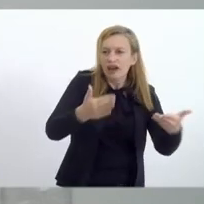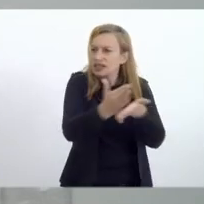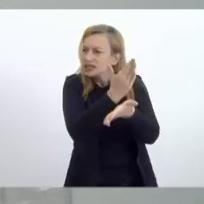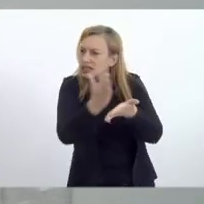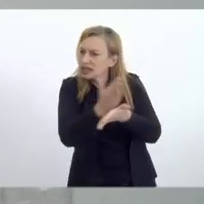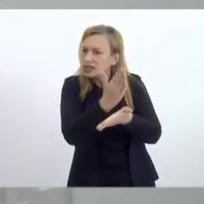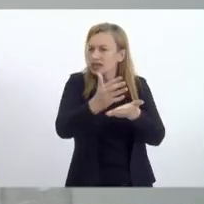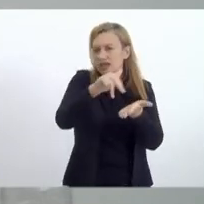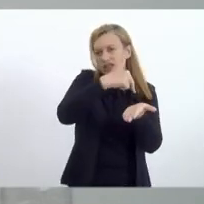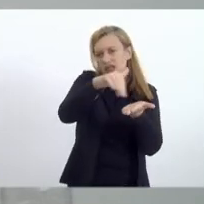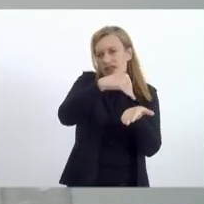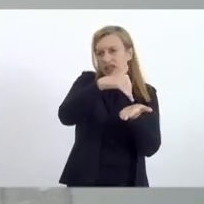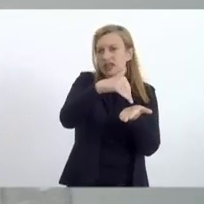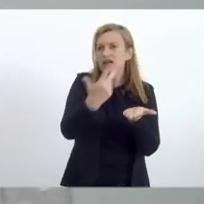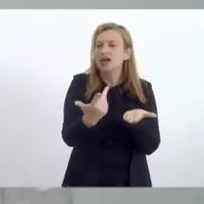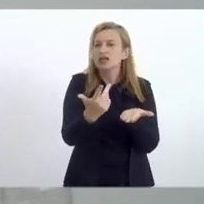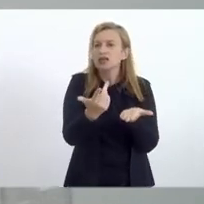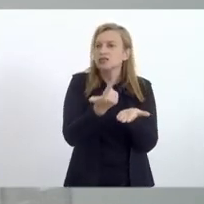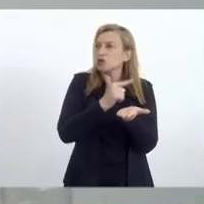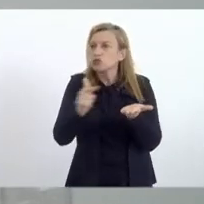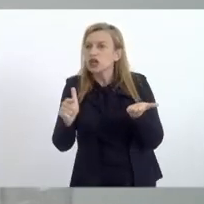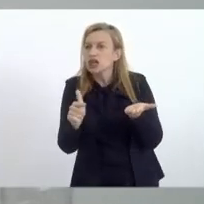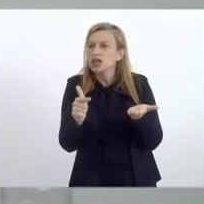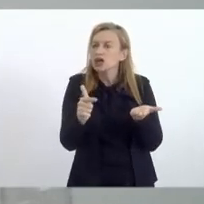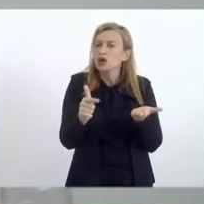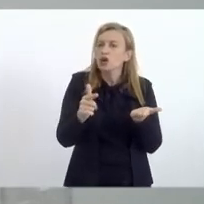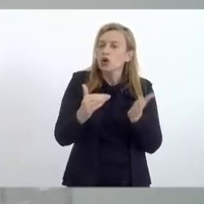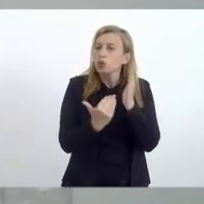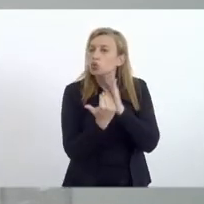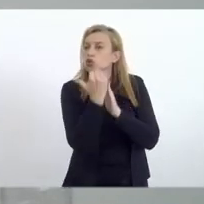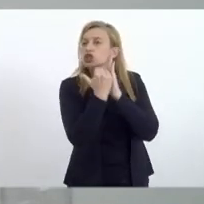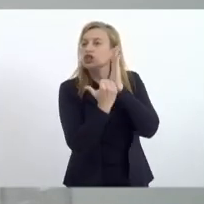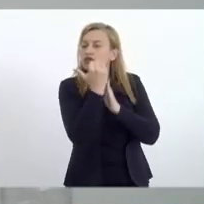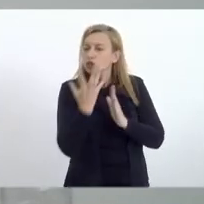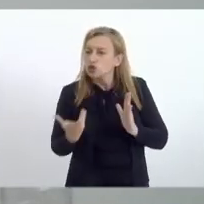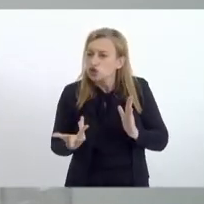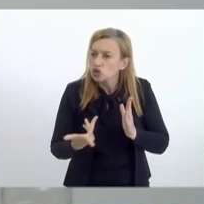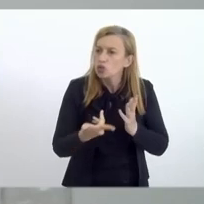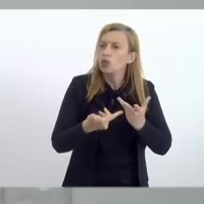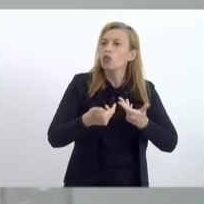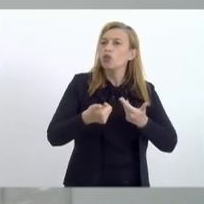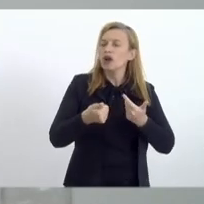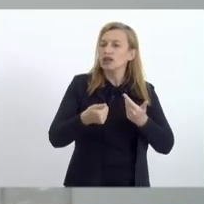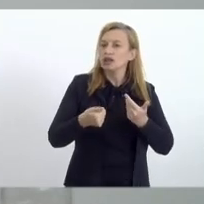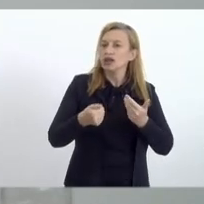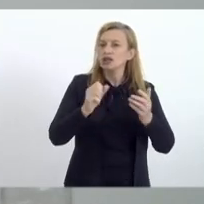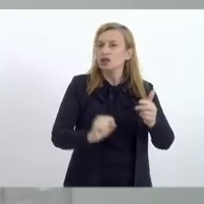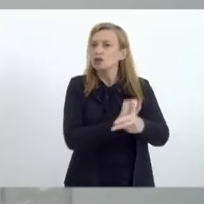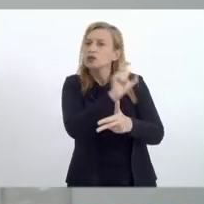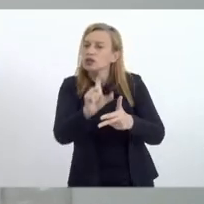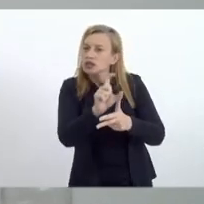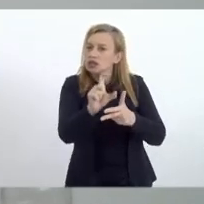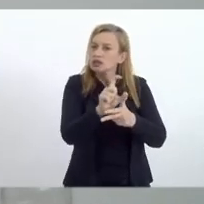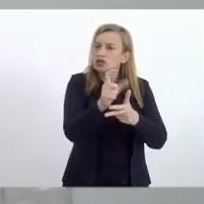secretarias a gente não tem o nível de qualidade que os executivos